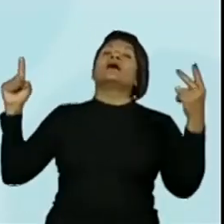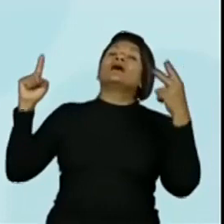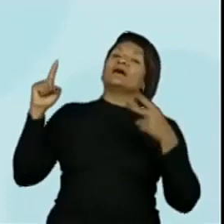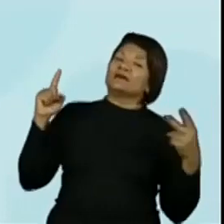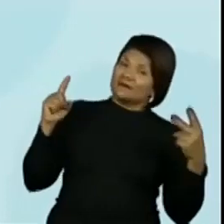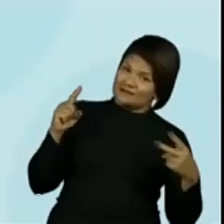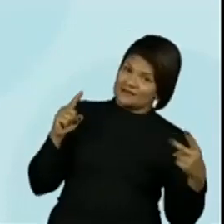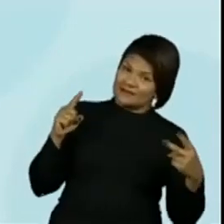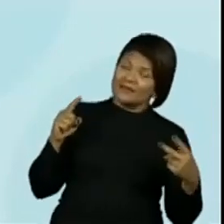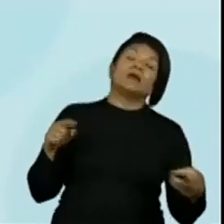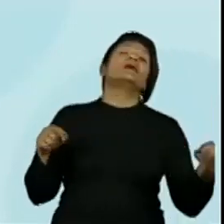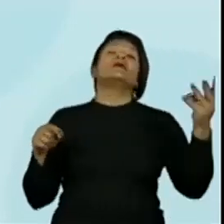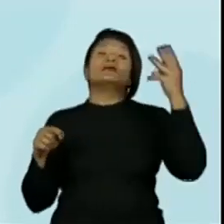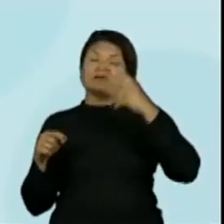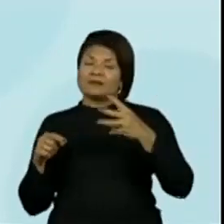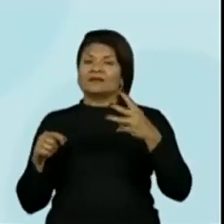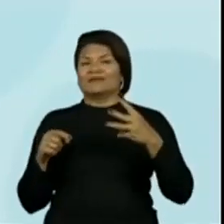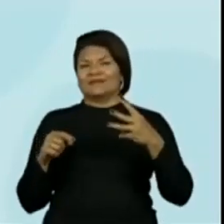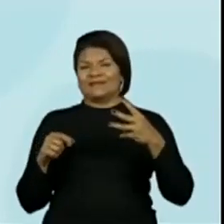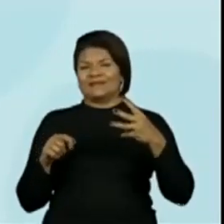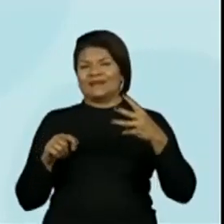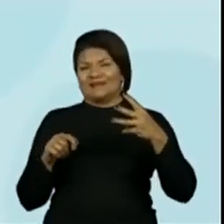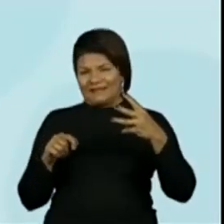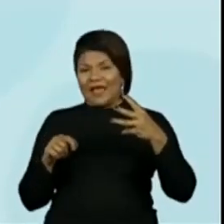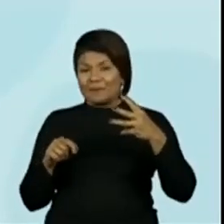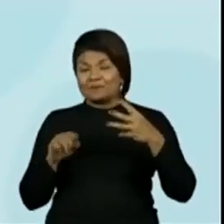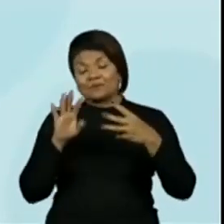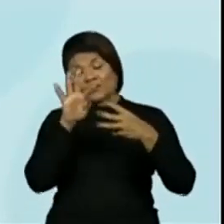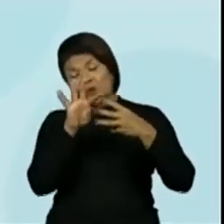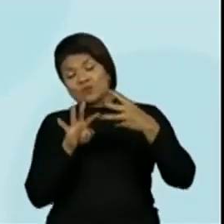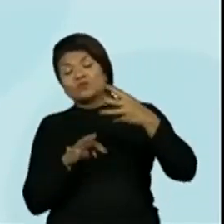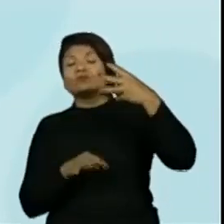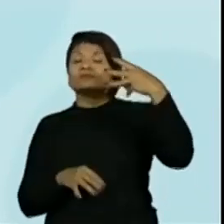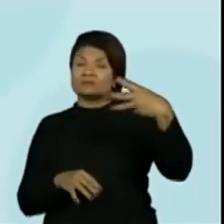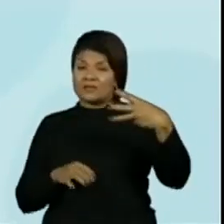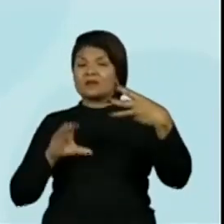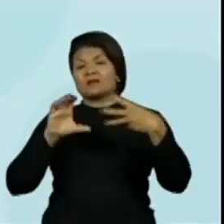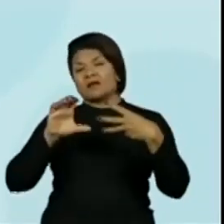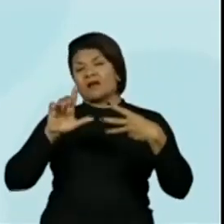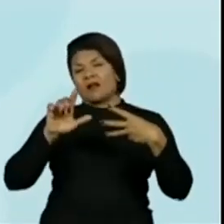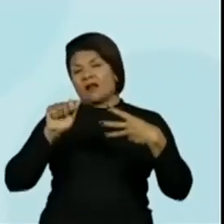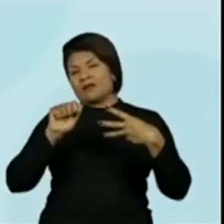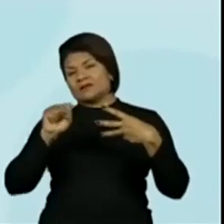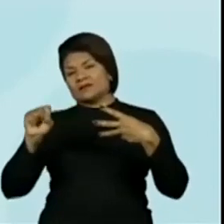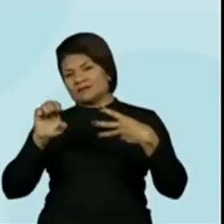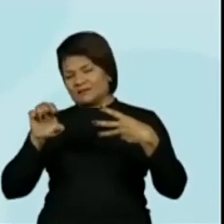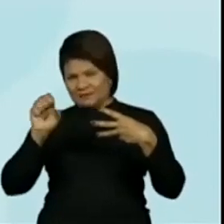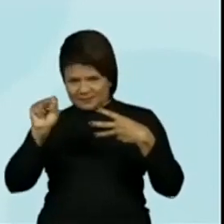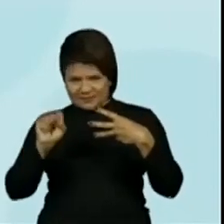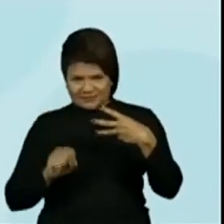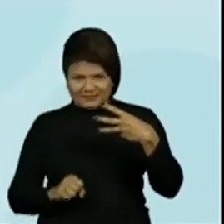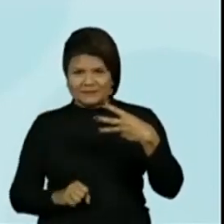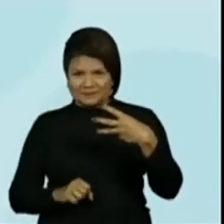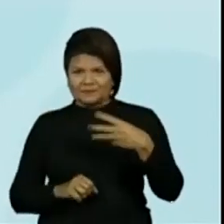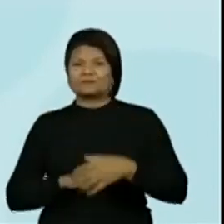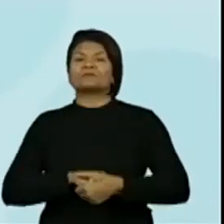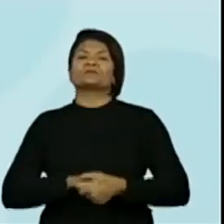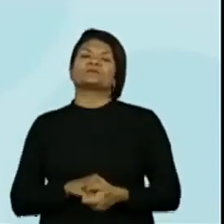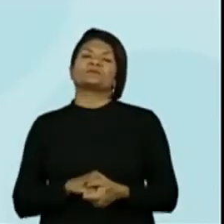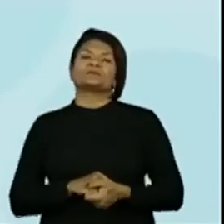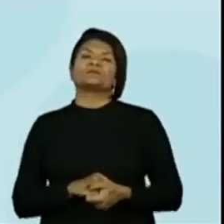e pela classe dos milhões. Portanto, ele é formado por 3